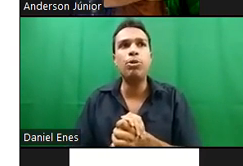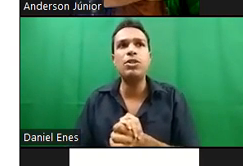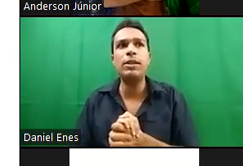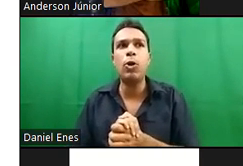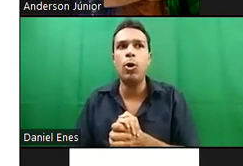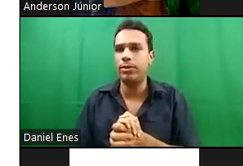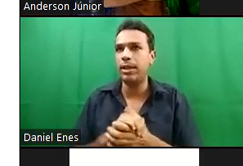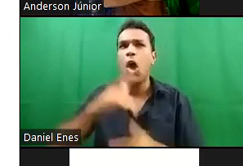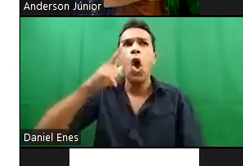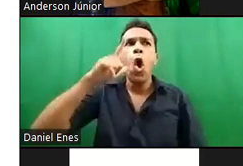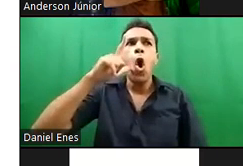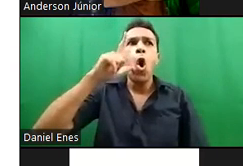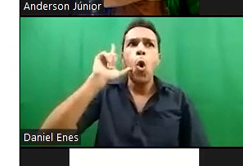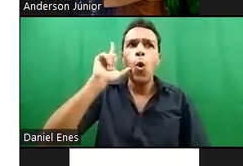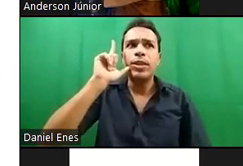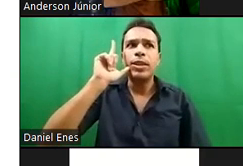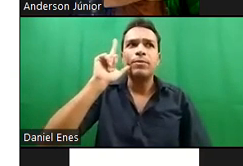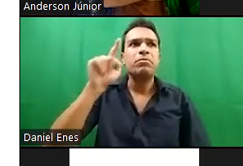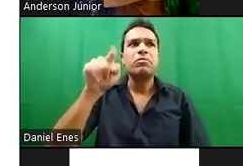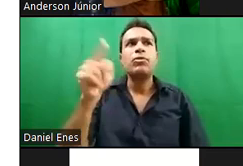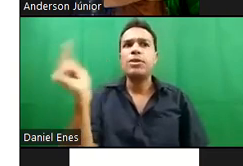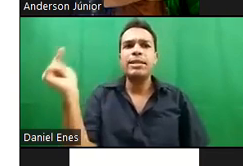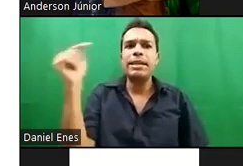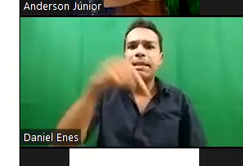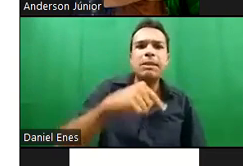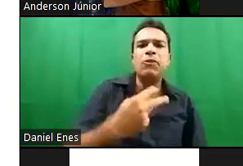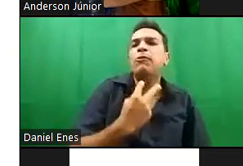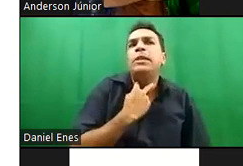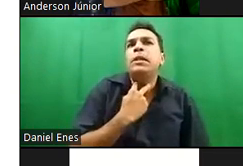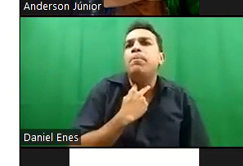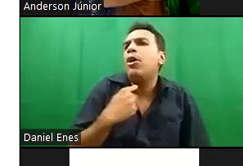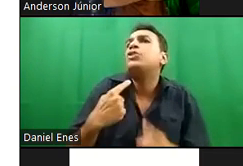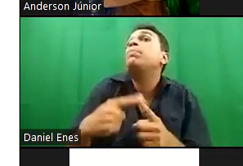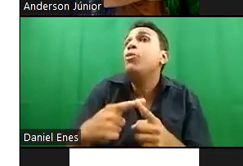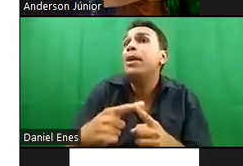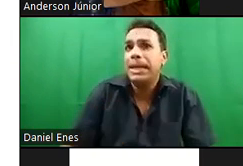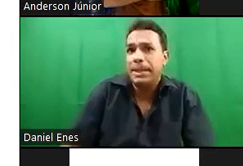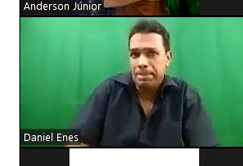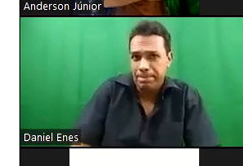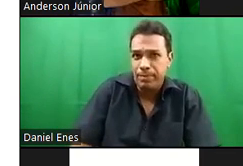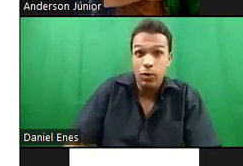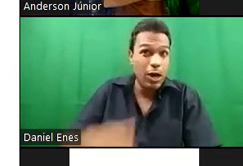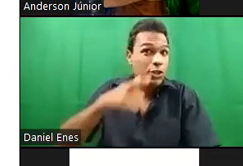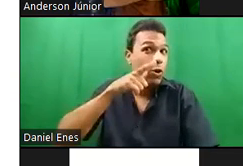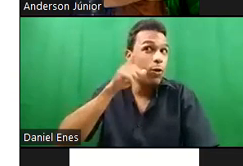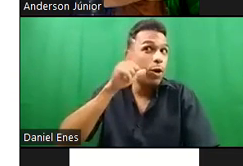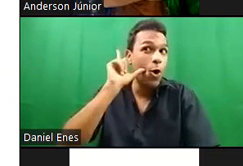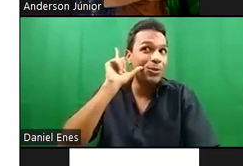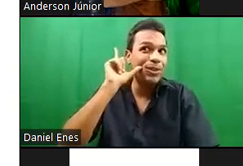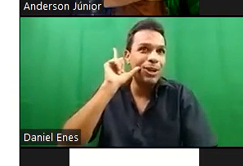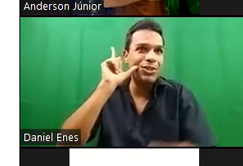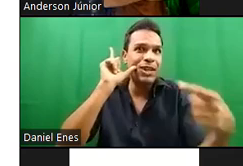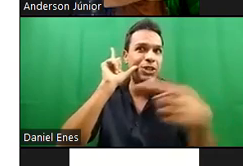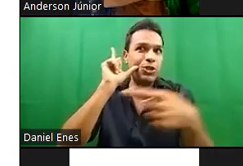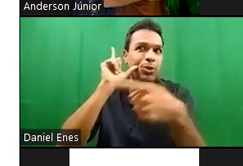não pude vir ontem. Ontem, você não vir pode. Por quê? De novo,